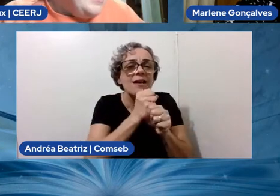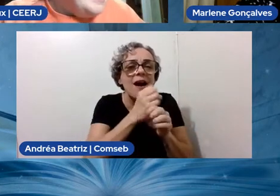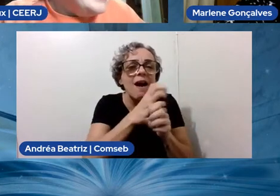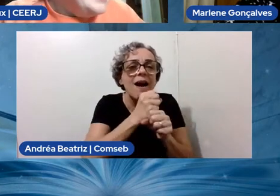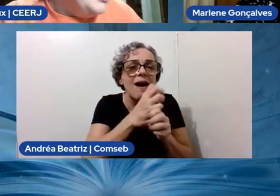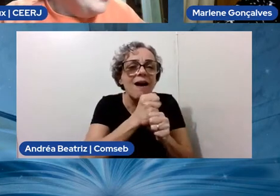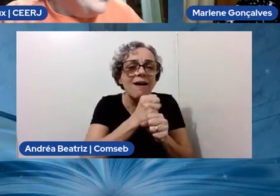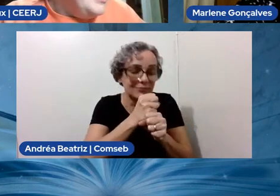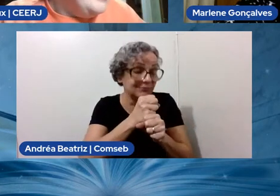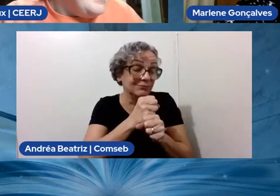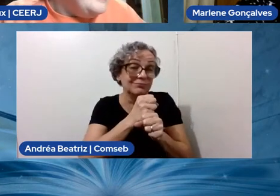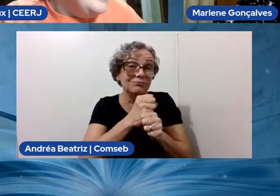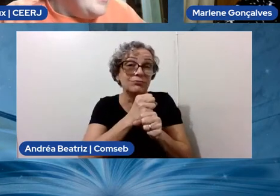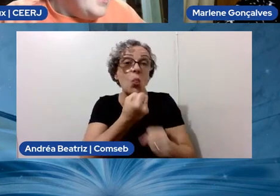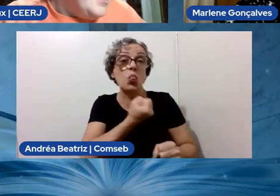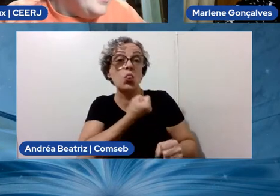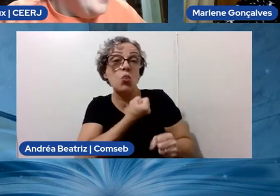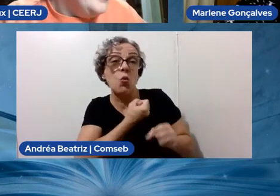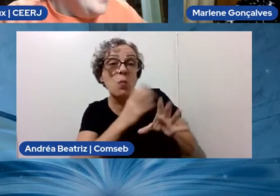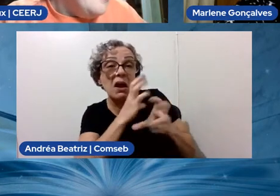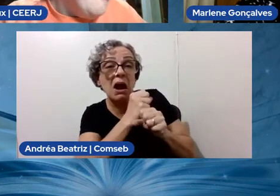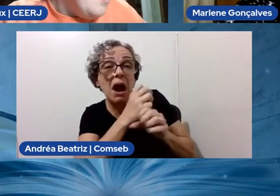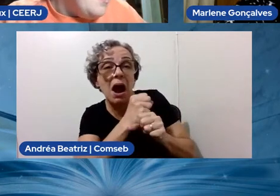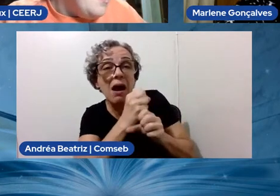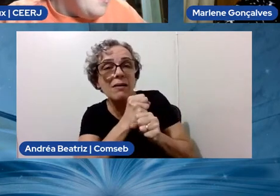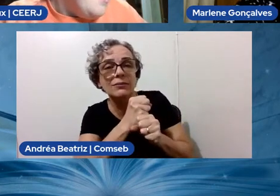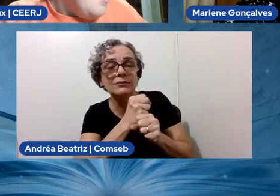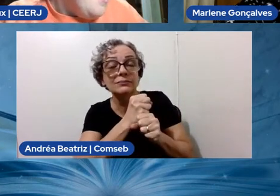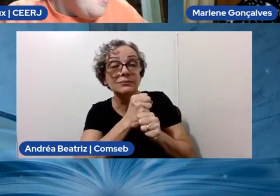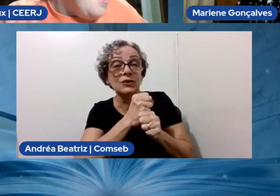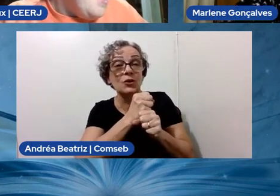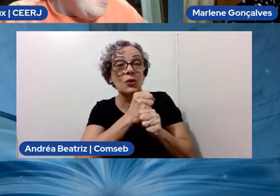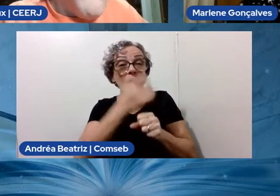homem, nesse sentido de entender, né,